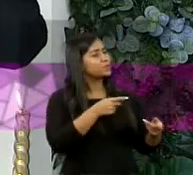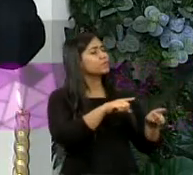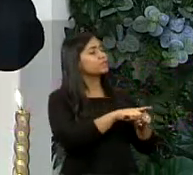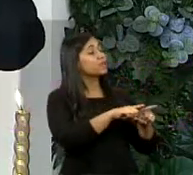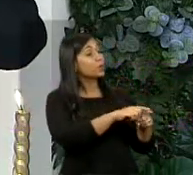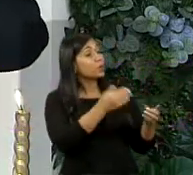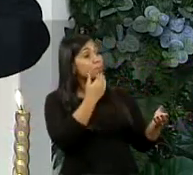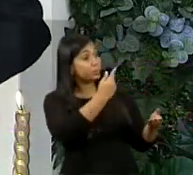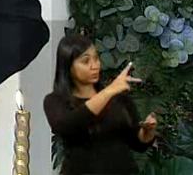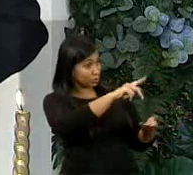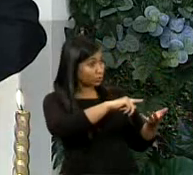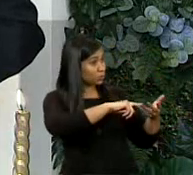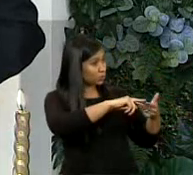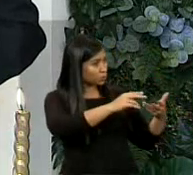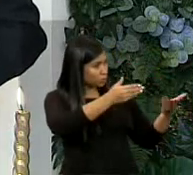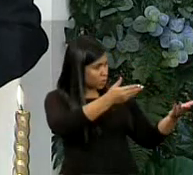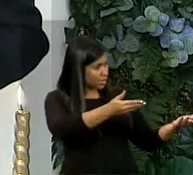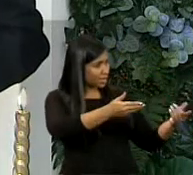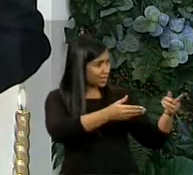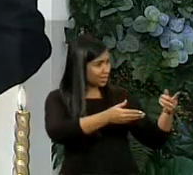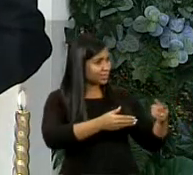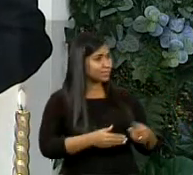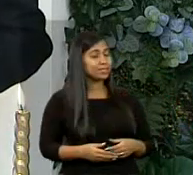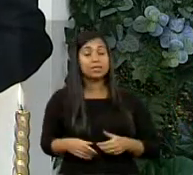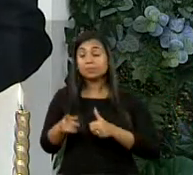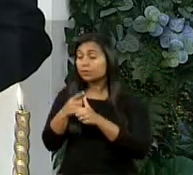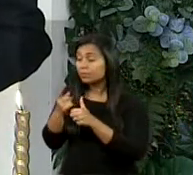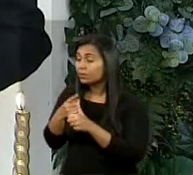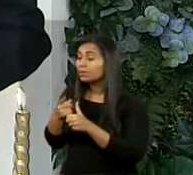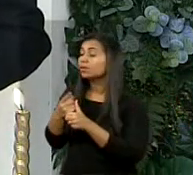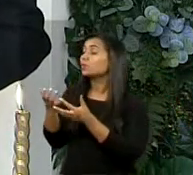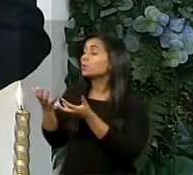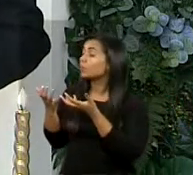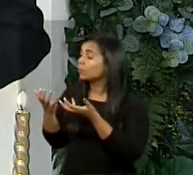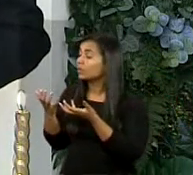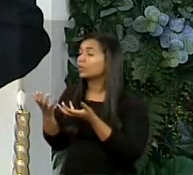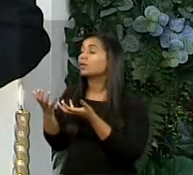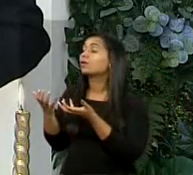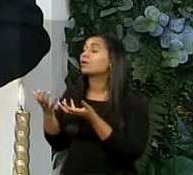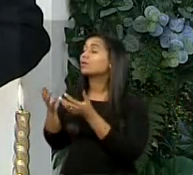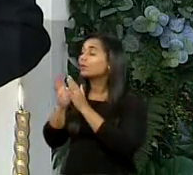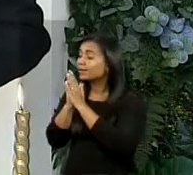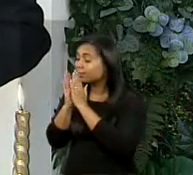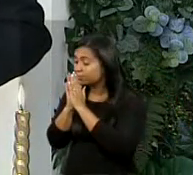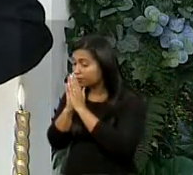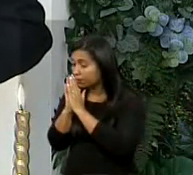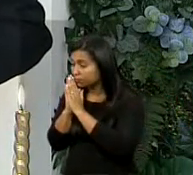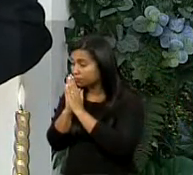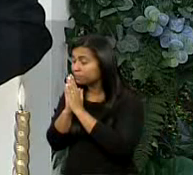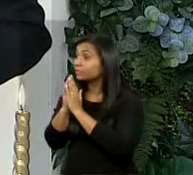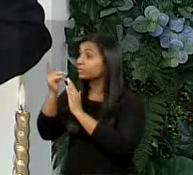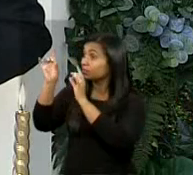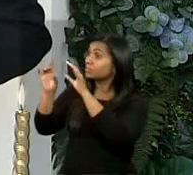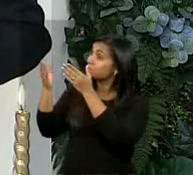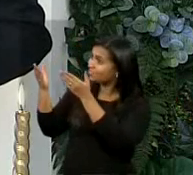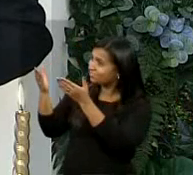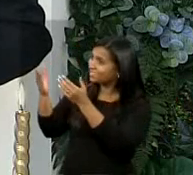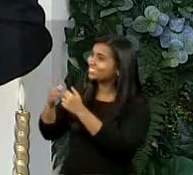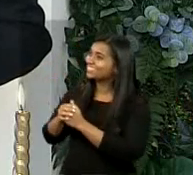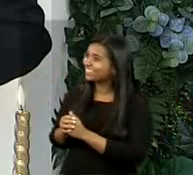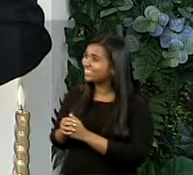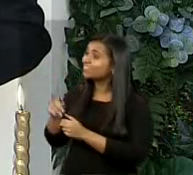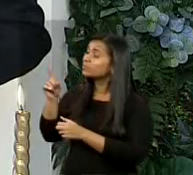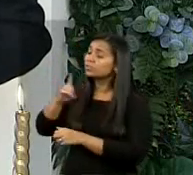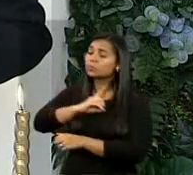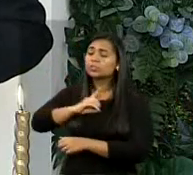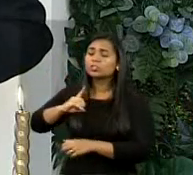também a apresentar agora as suas intenções, meu anjo. Em primeiro lugar, eu quero oferecer esse texto em sua homenagem, porque Sim. você é